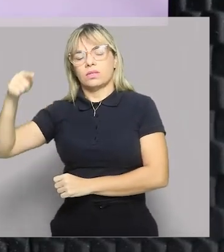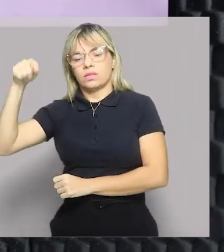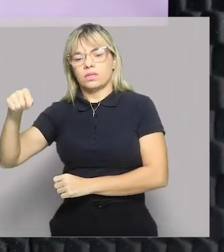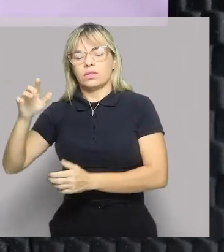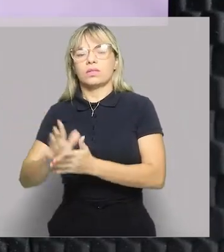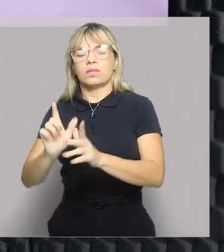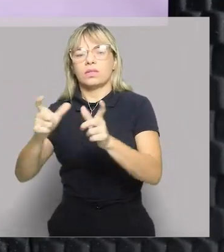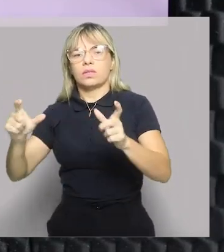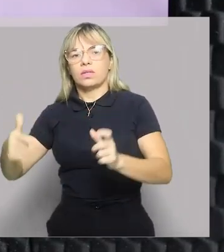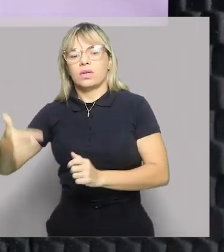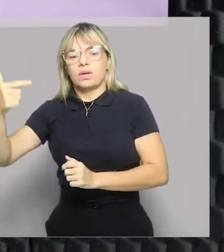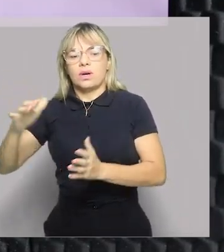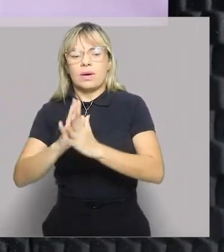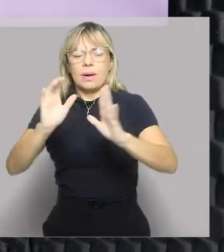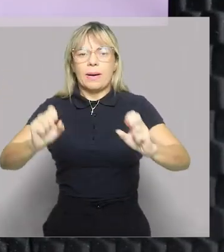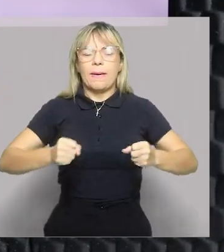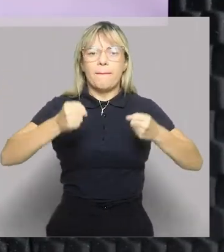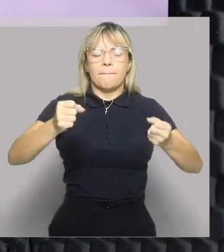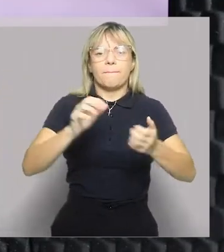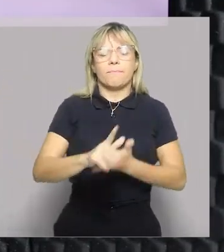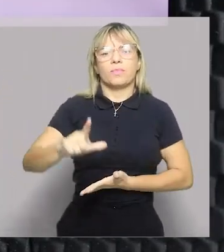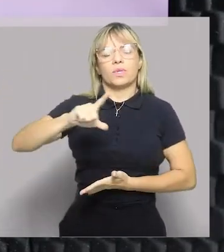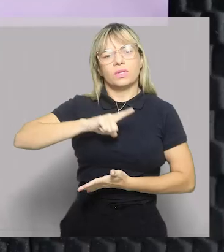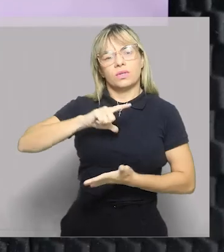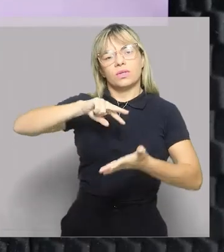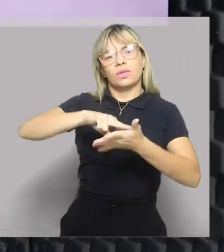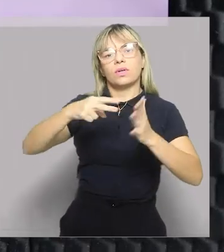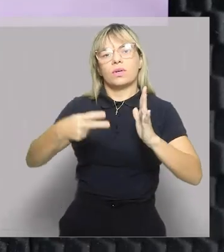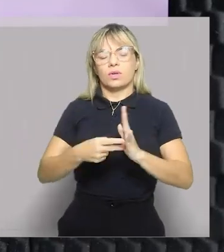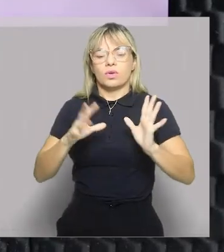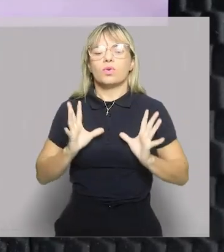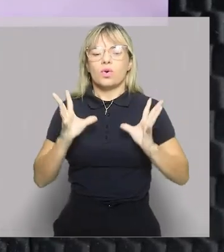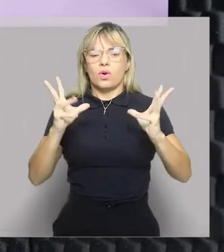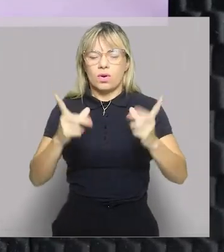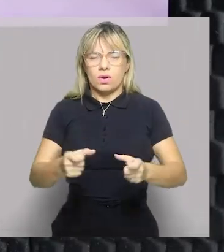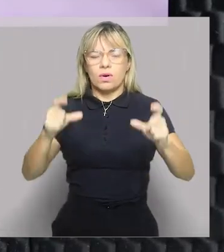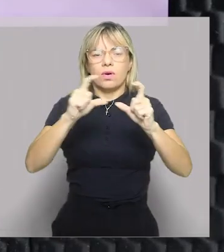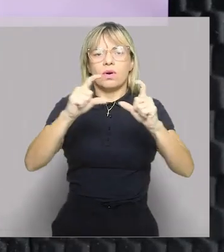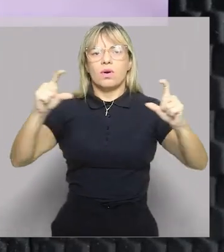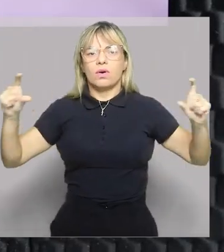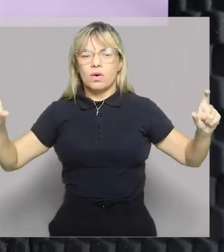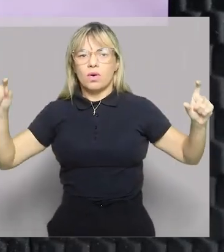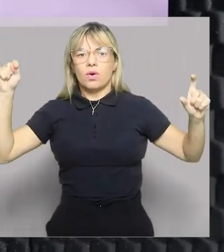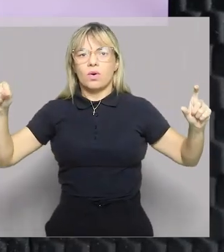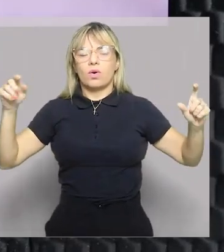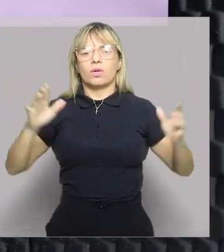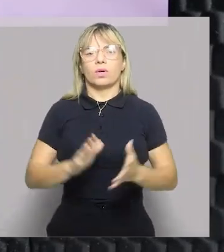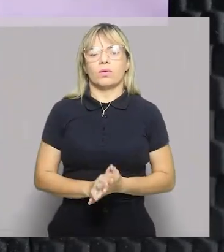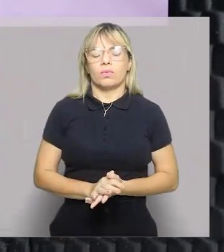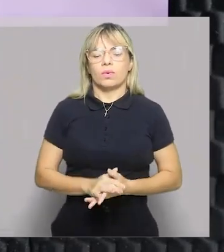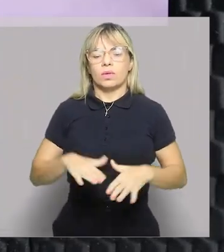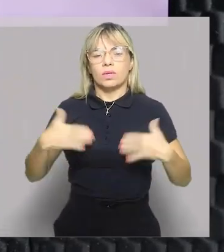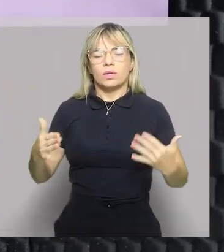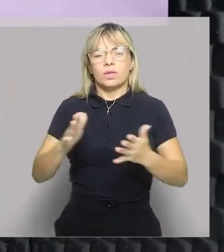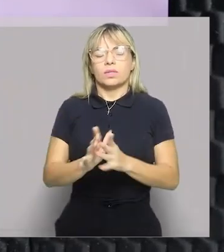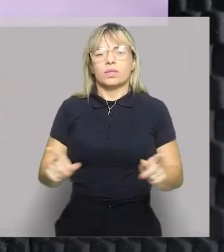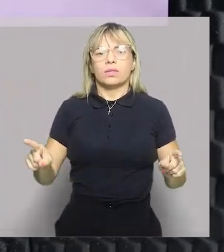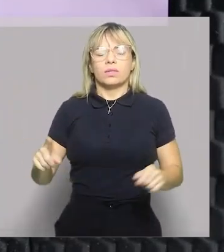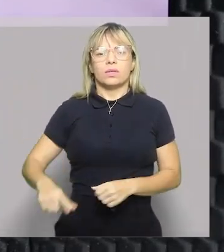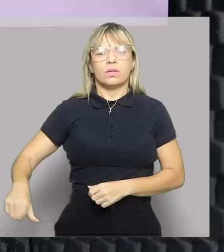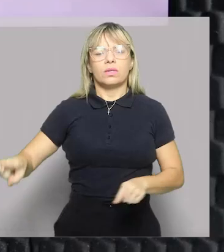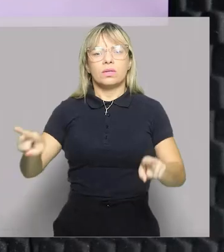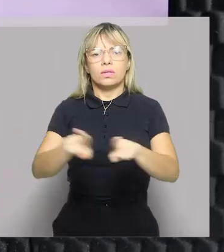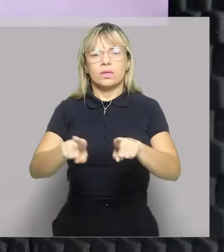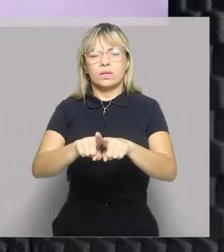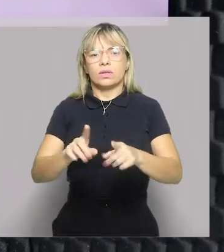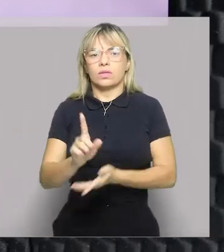Então você pode dizer aí, tem um sentido completo, é uma frase, já que tem um sentido completo, tá? É uma oração? Não, não é